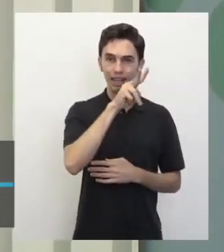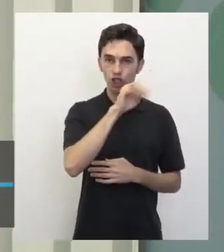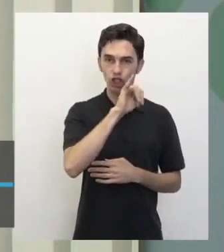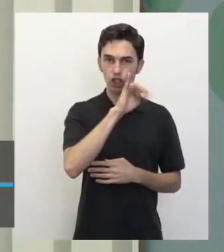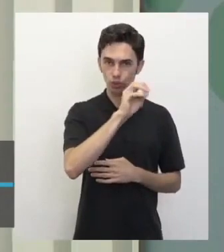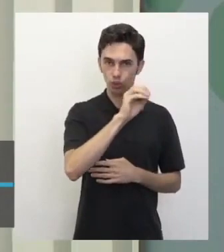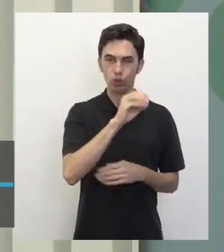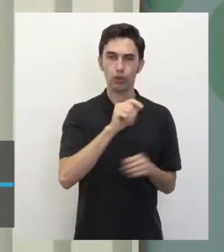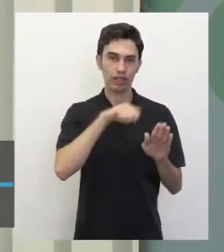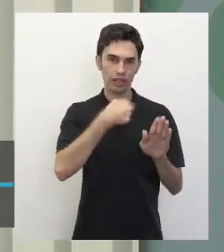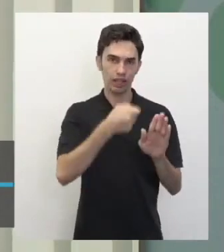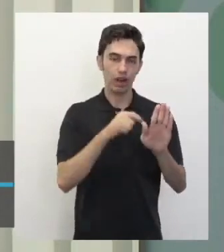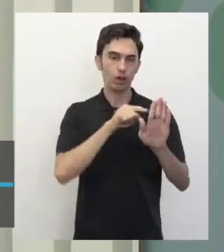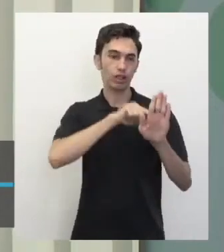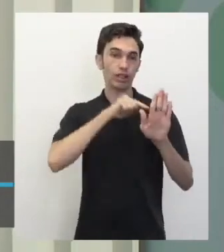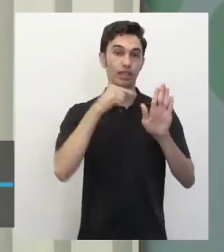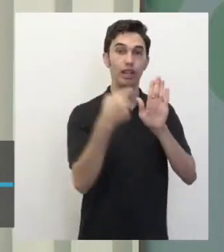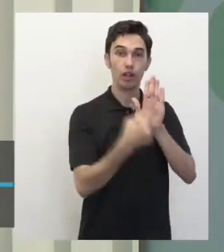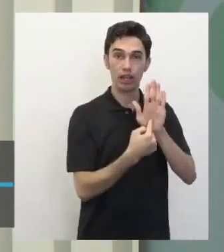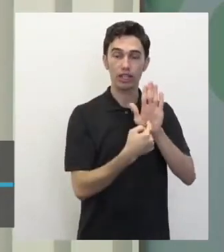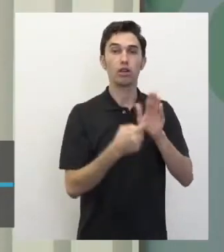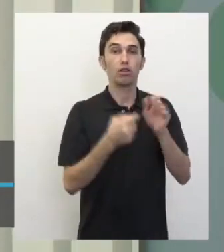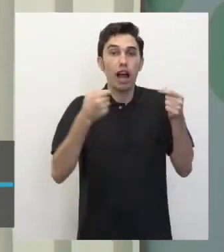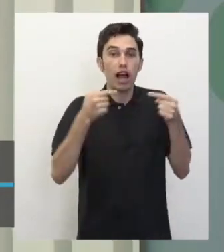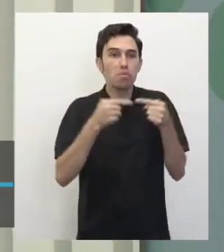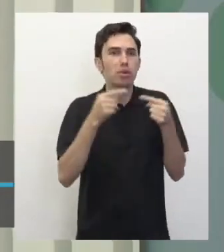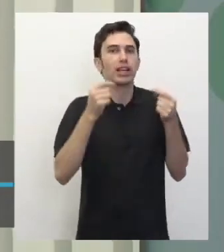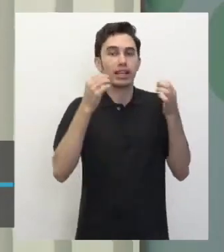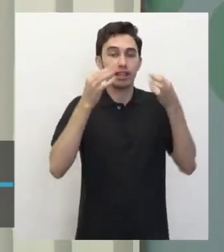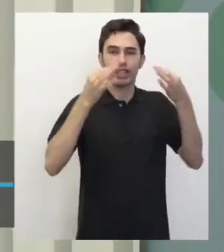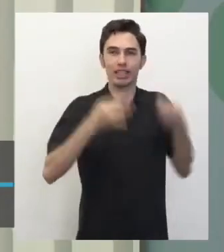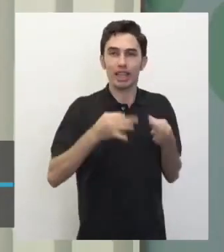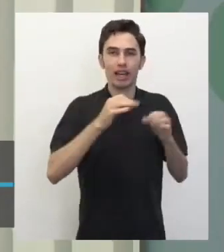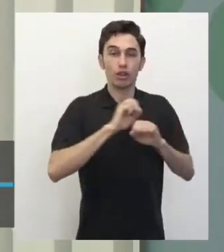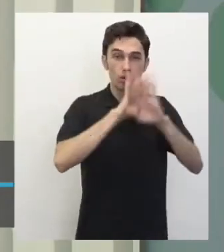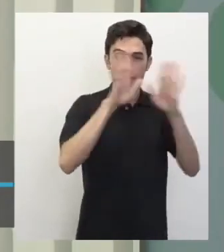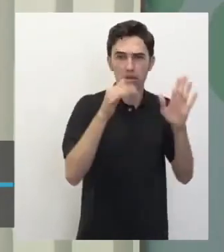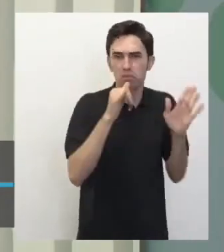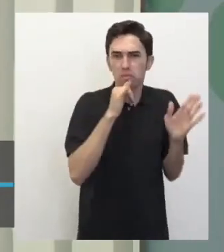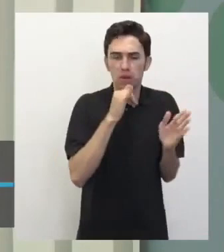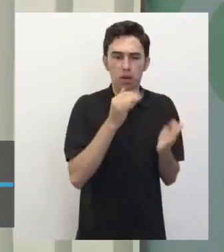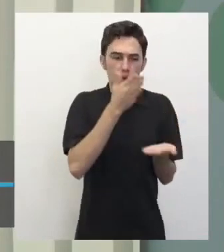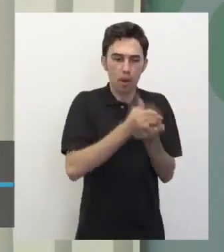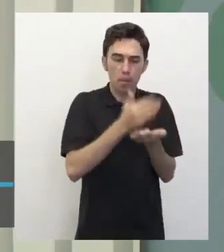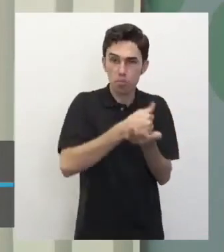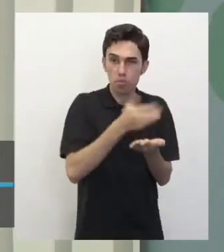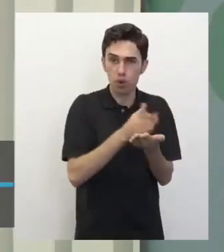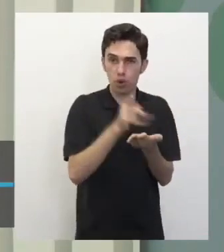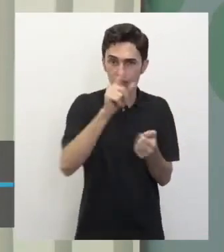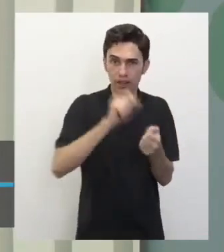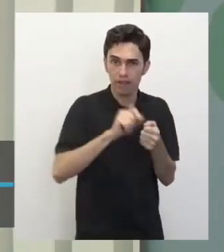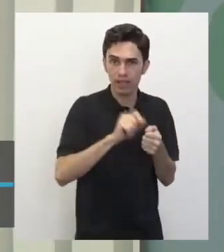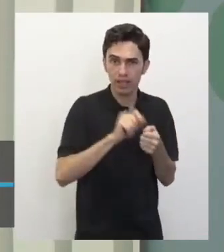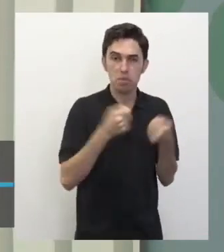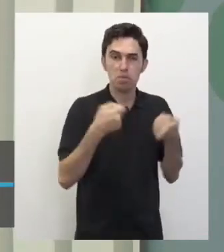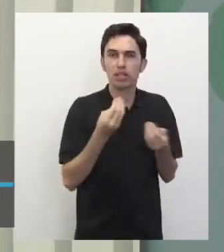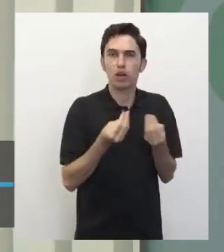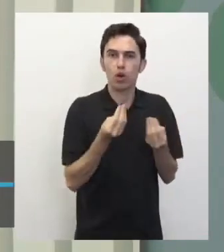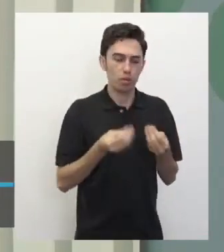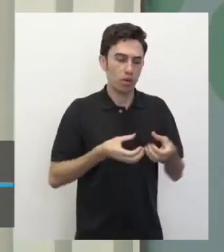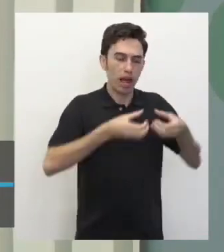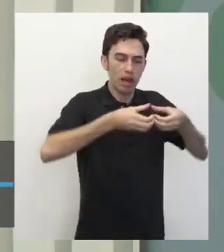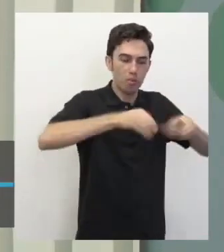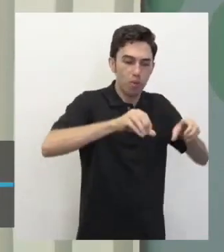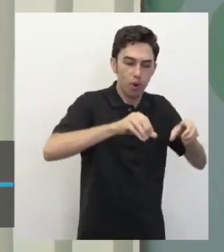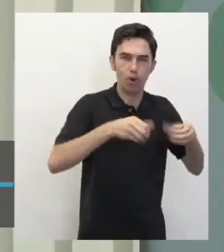pensa, olha, esse ovo simboliza o quê? Significa o quê? Essa farinha significa o quê? Não. Numa receita, ovo é ovo, farinha é farinha, fermento é